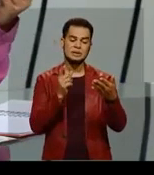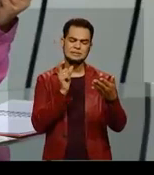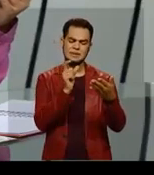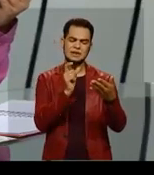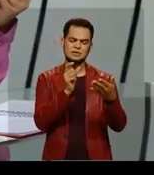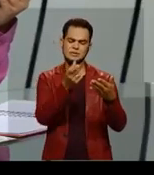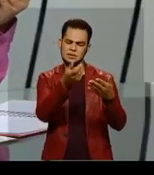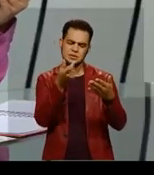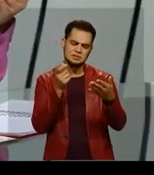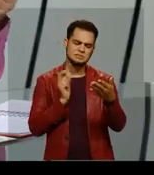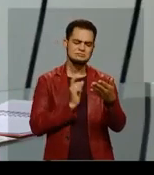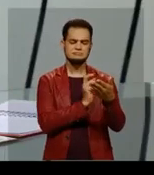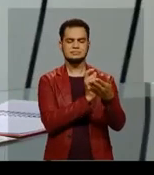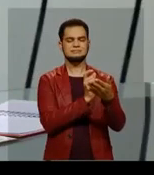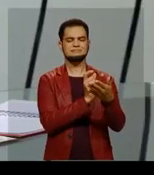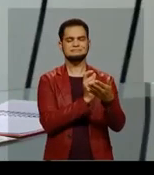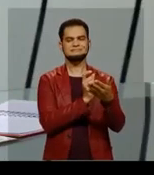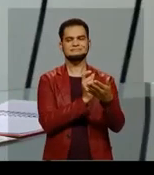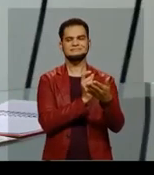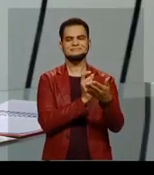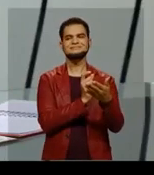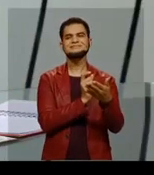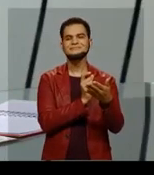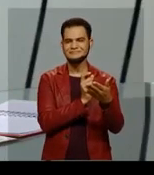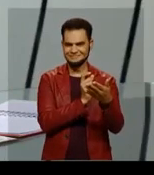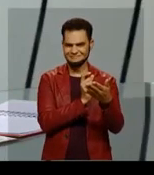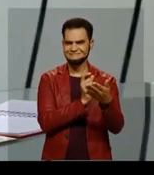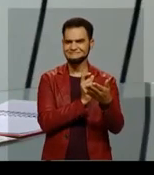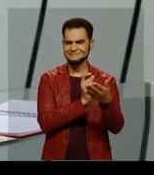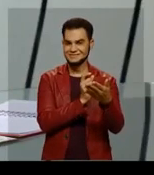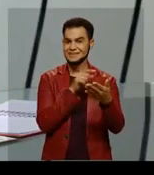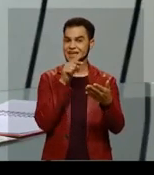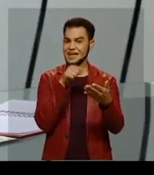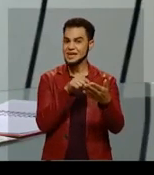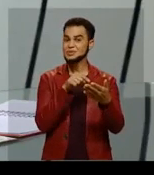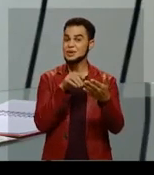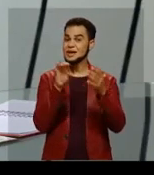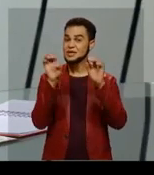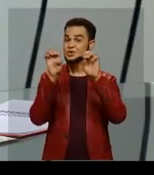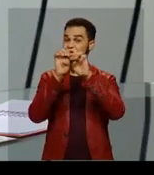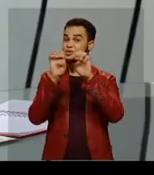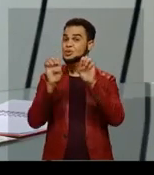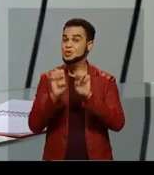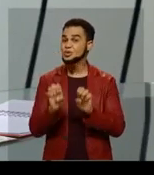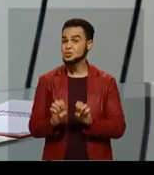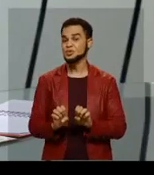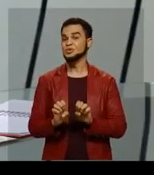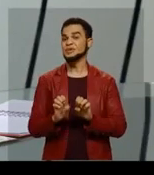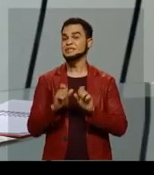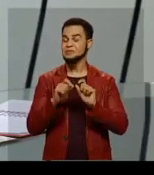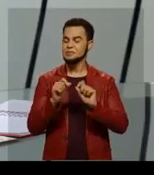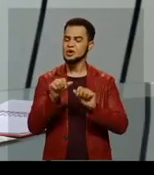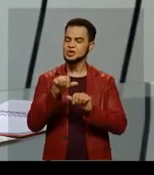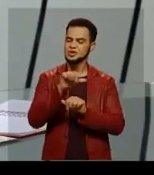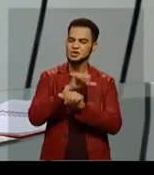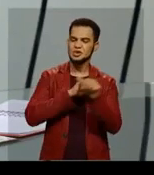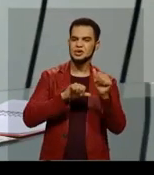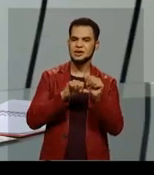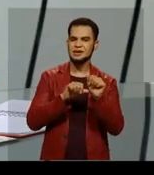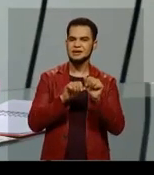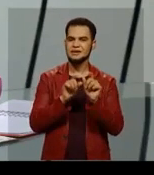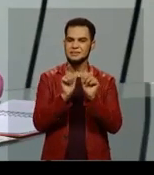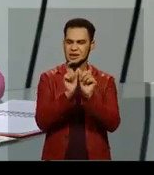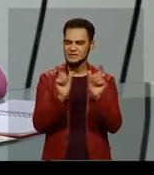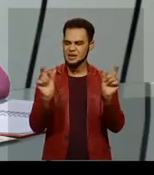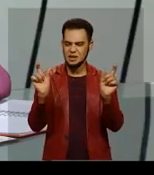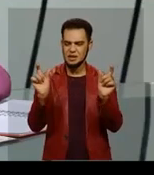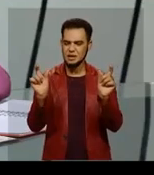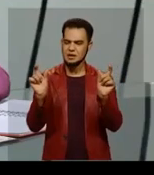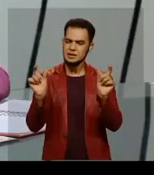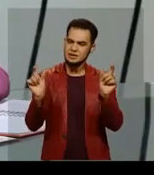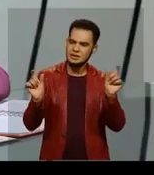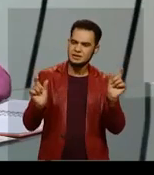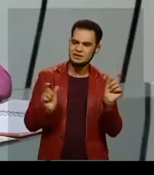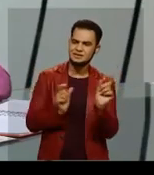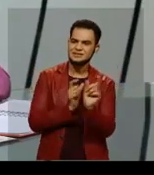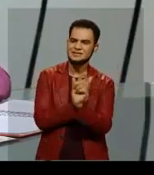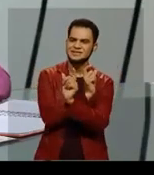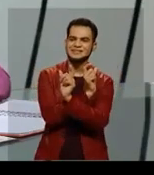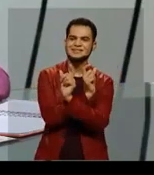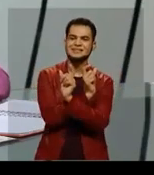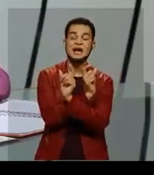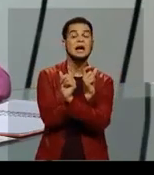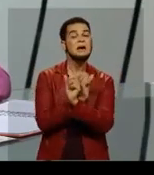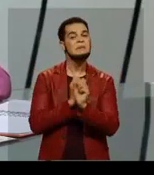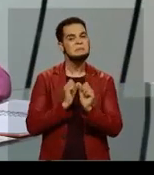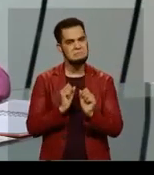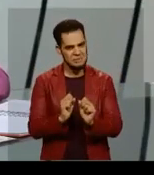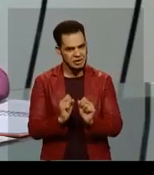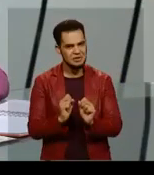lugar, né? Então, essa é estrutural, a palavra está fora de lugar. Então, isso aí vem nas